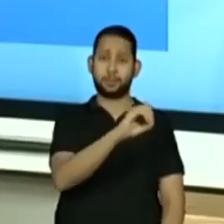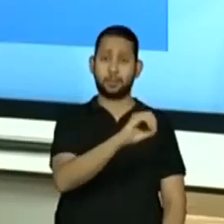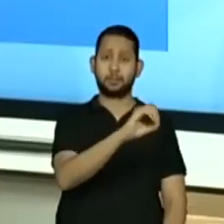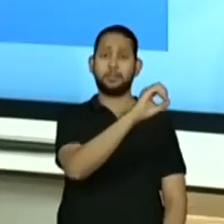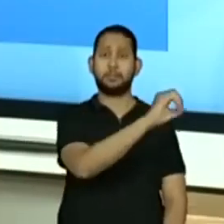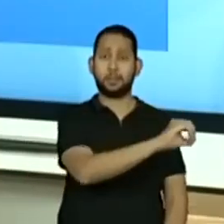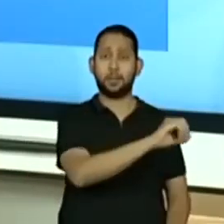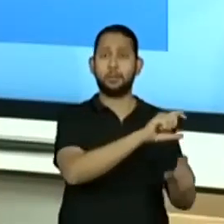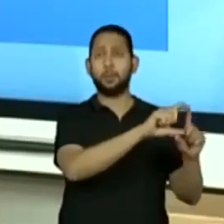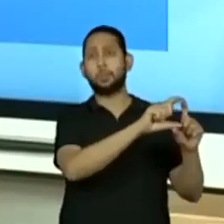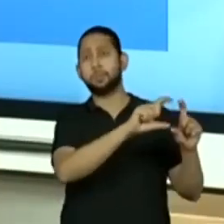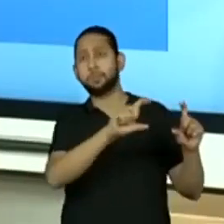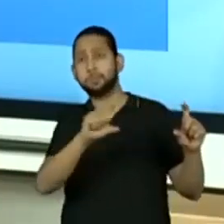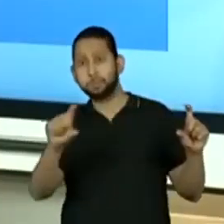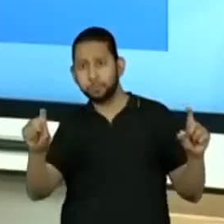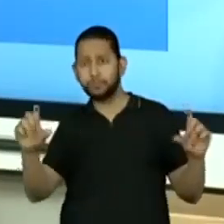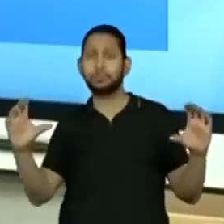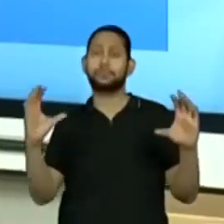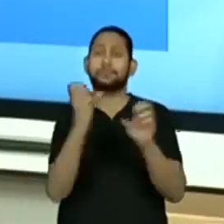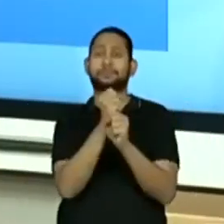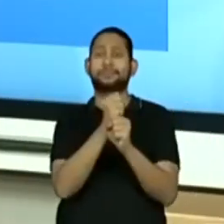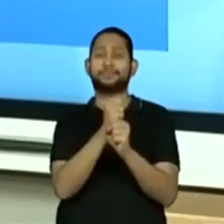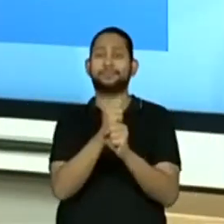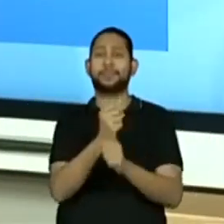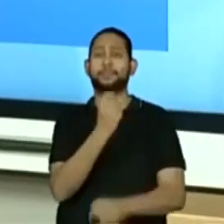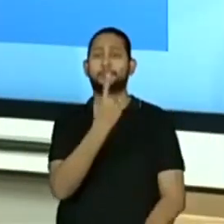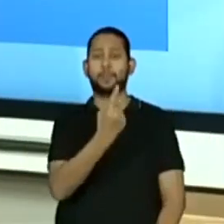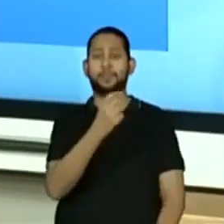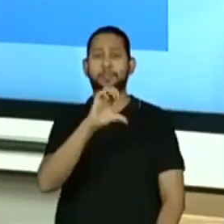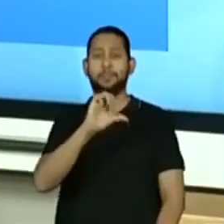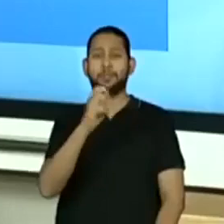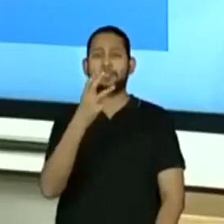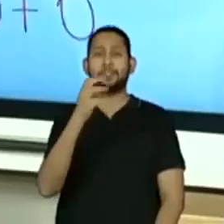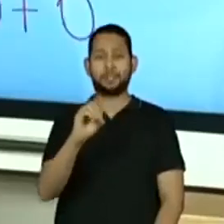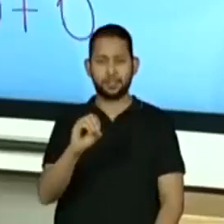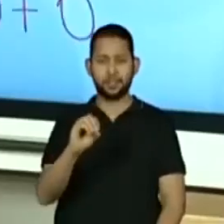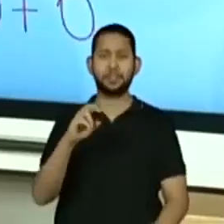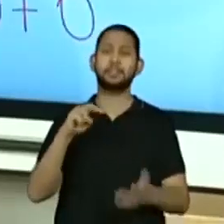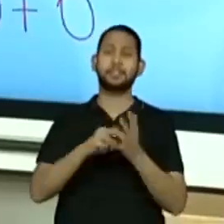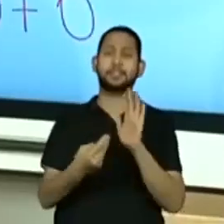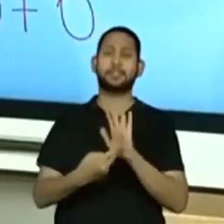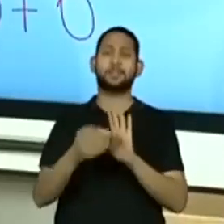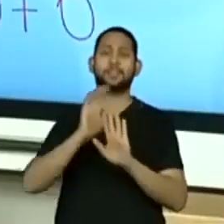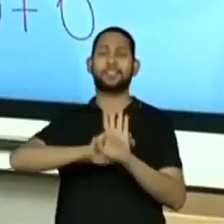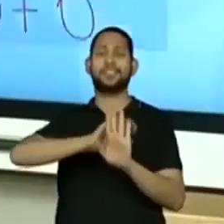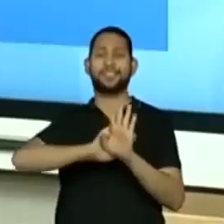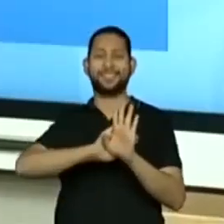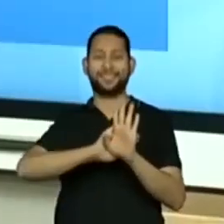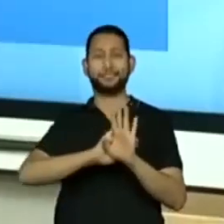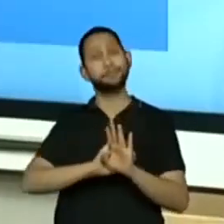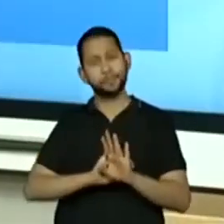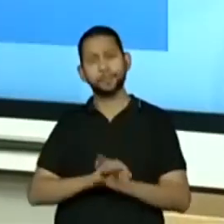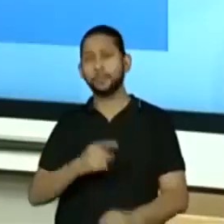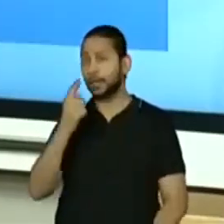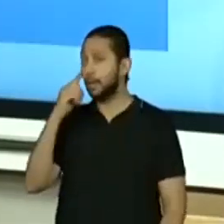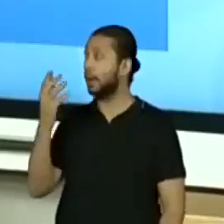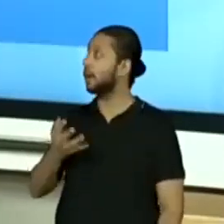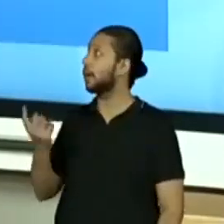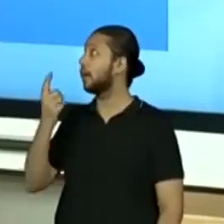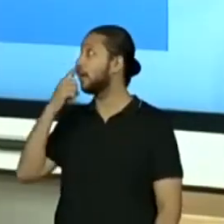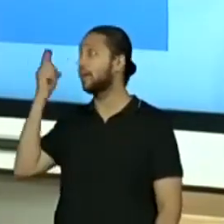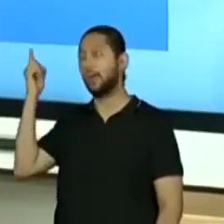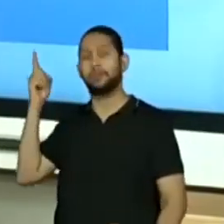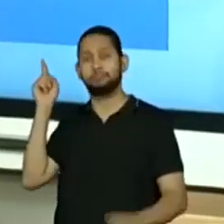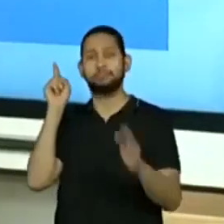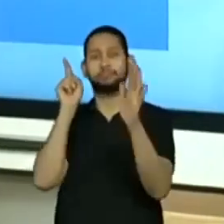escrevo 1930, ele pode ser decomposto por 1900 mais 30. Agora sim, olha, a